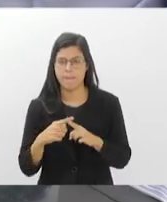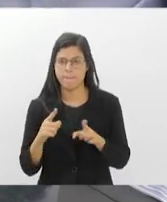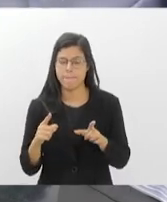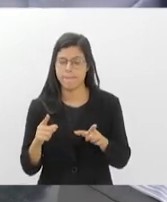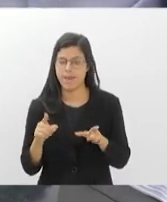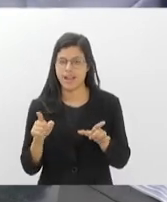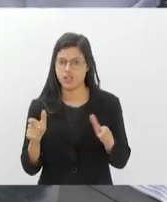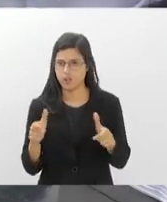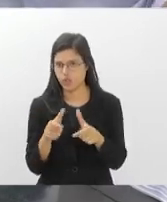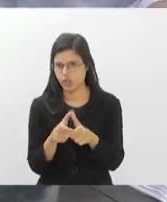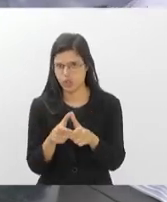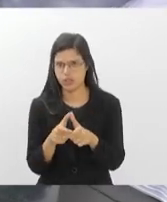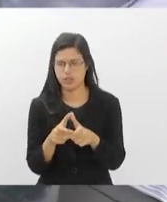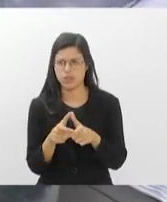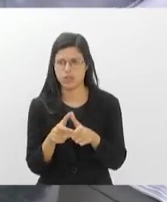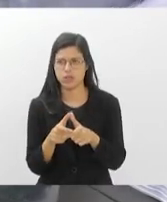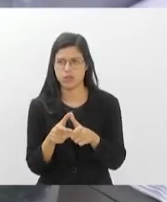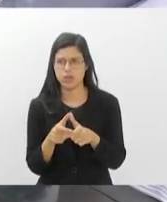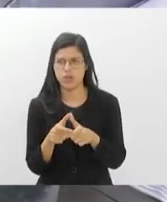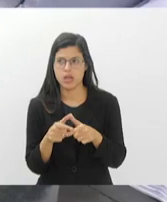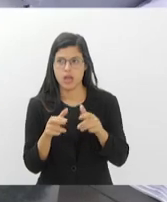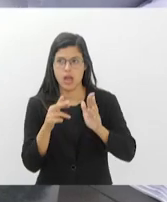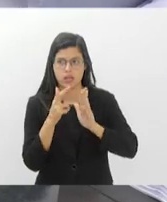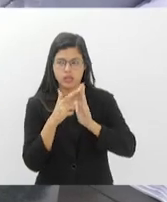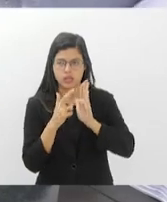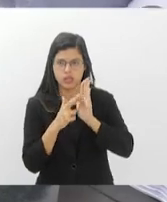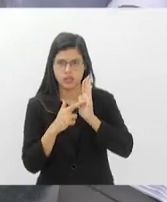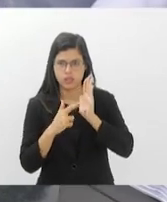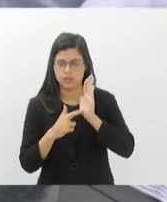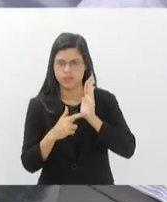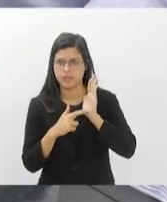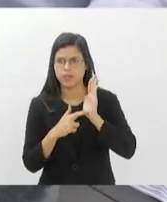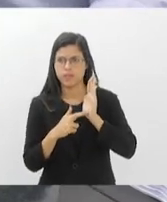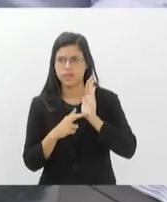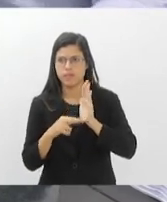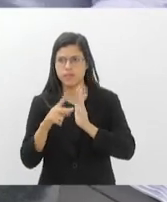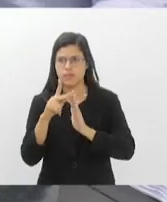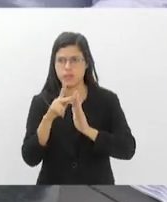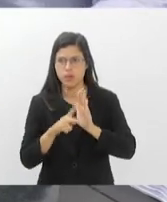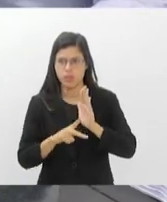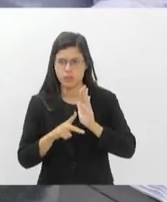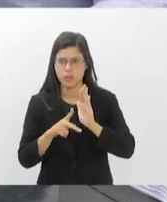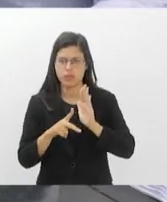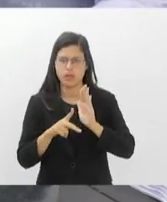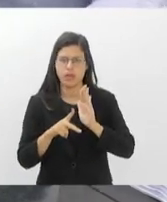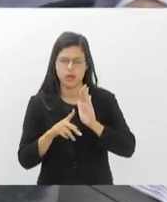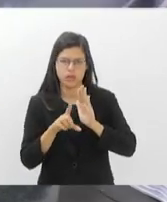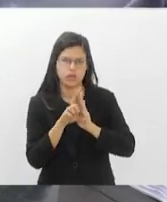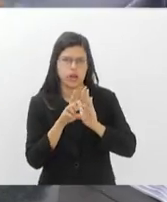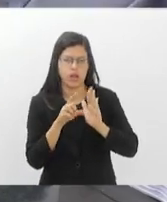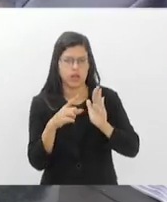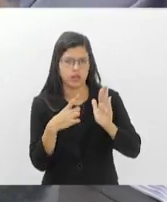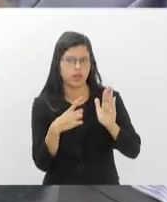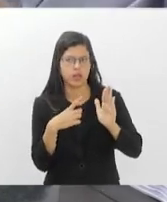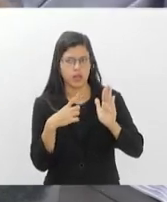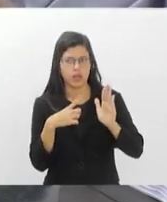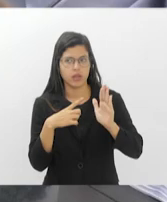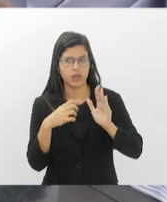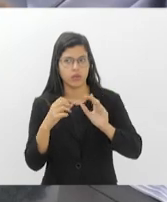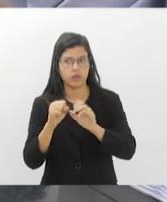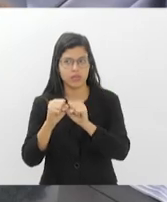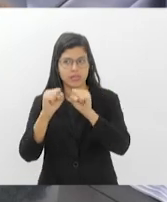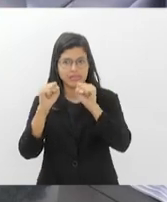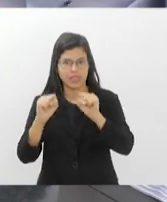É a aquisição. As regras que o projeto em pauta visa é sistemas